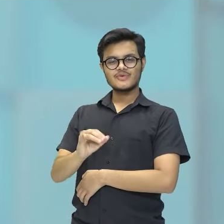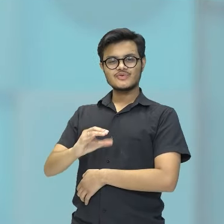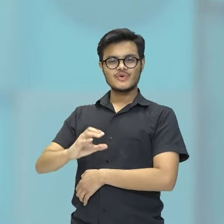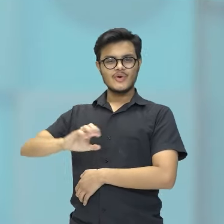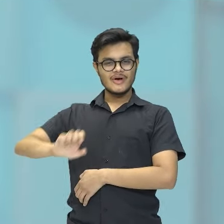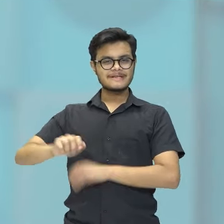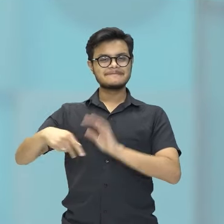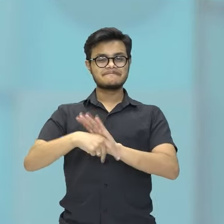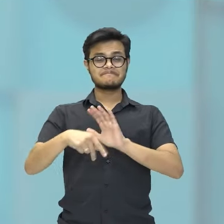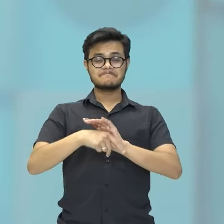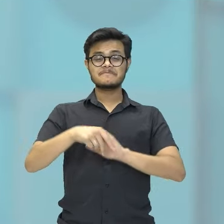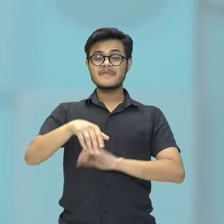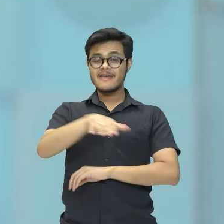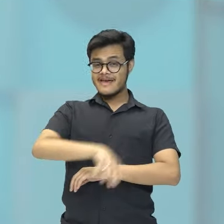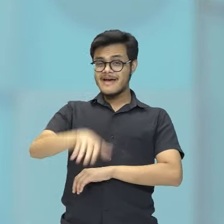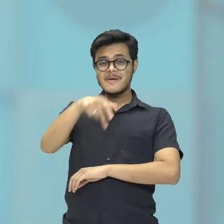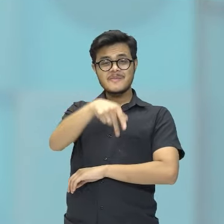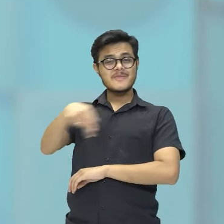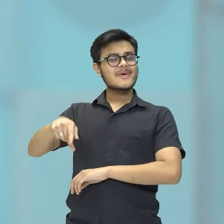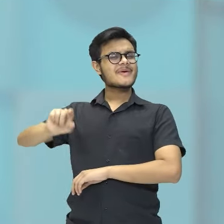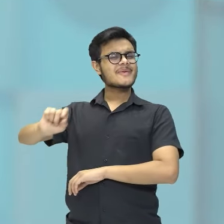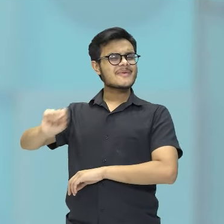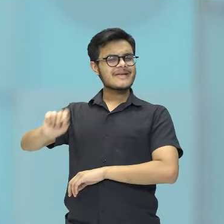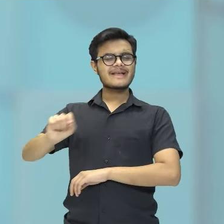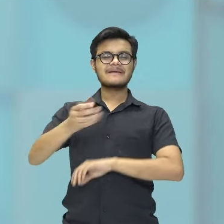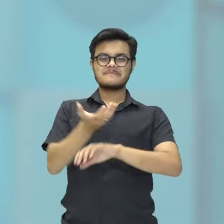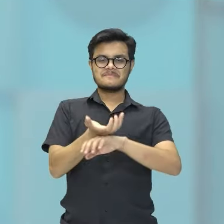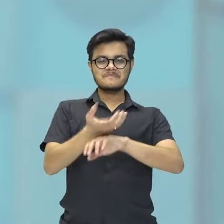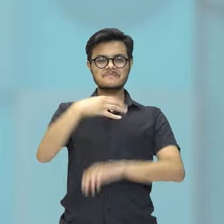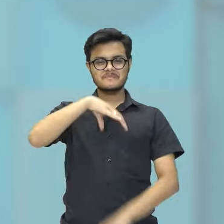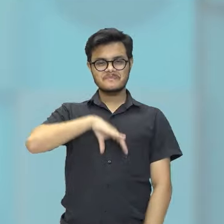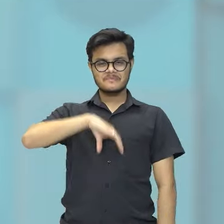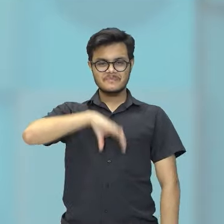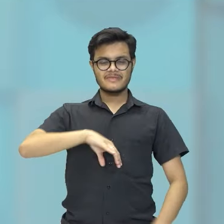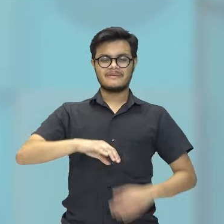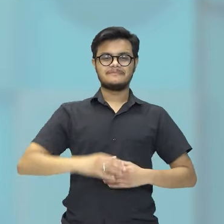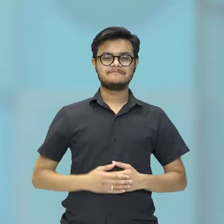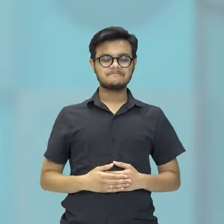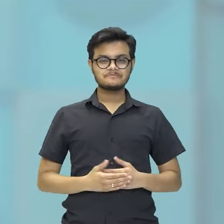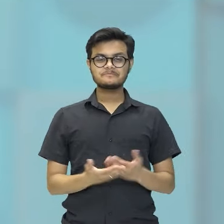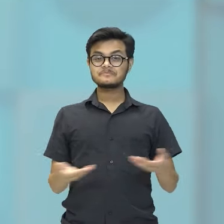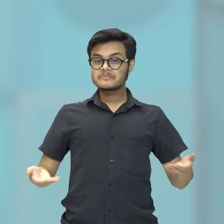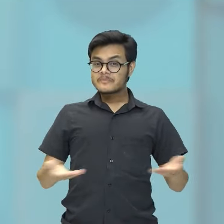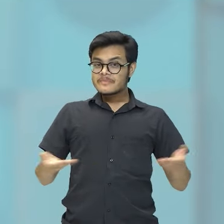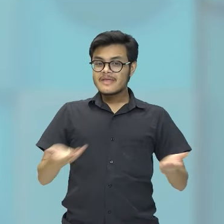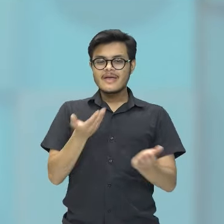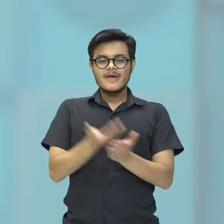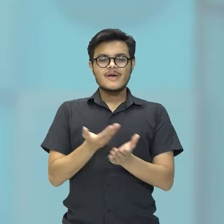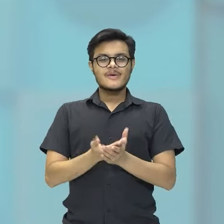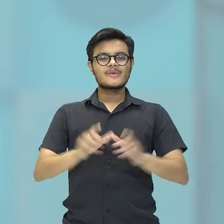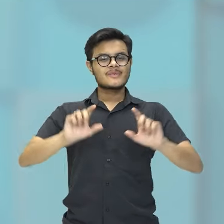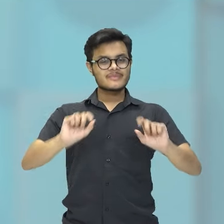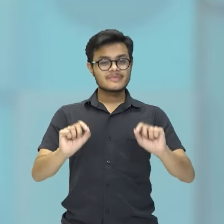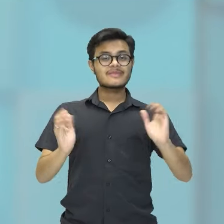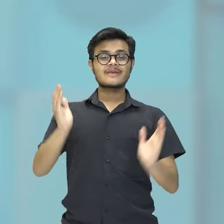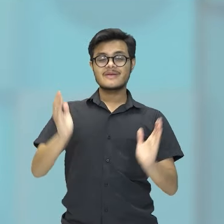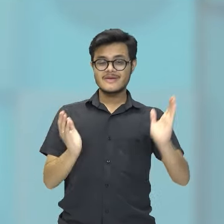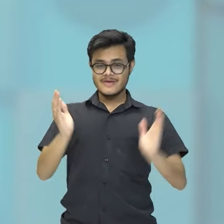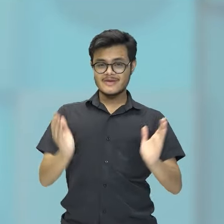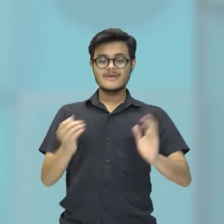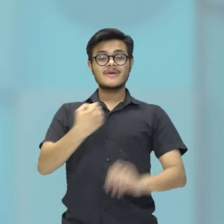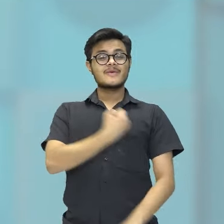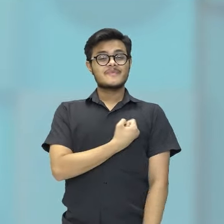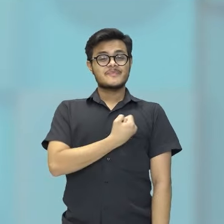Martins professora do componente curricular de língua portuguesa e esta é a nossa aula de